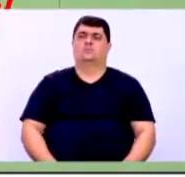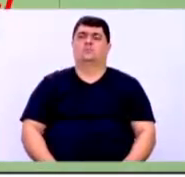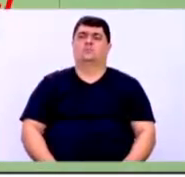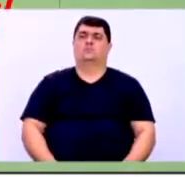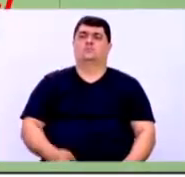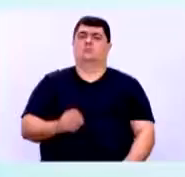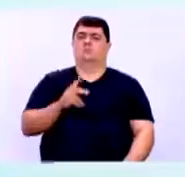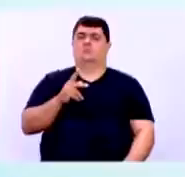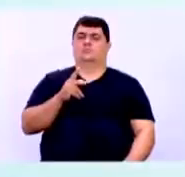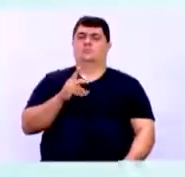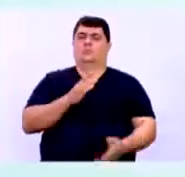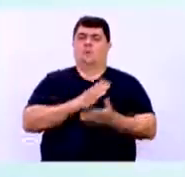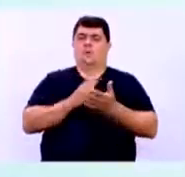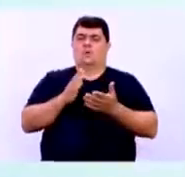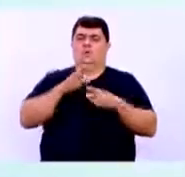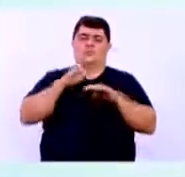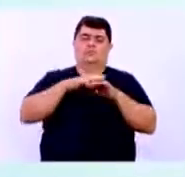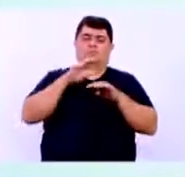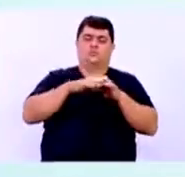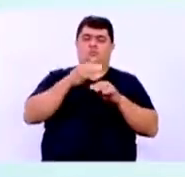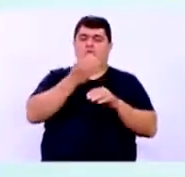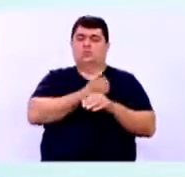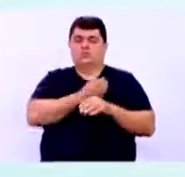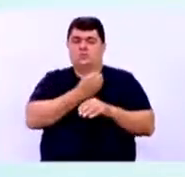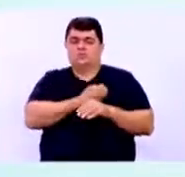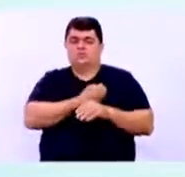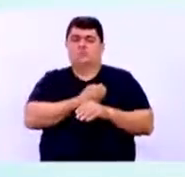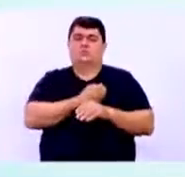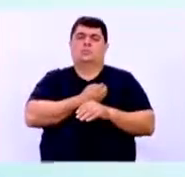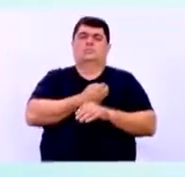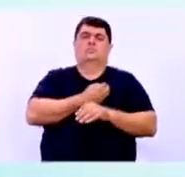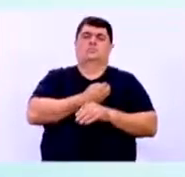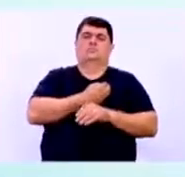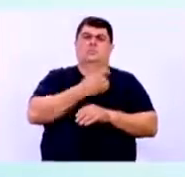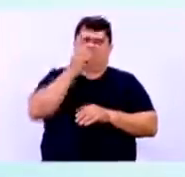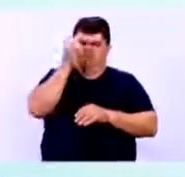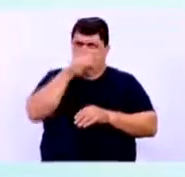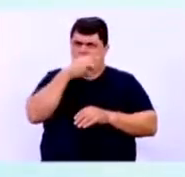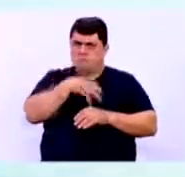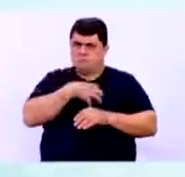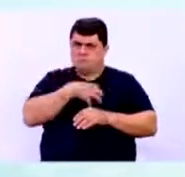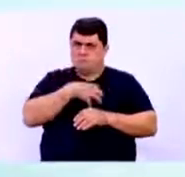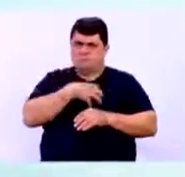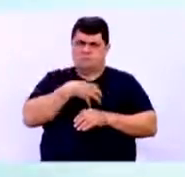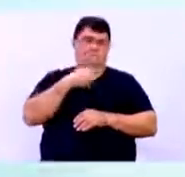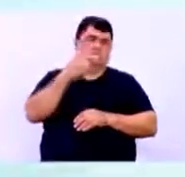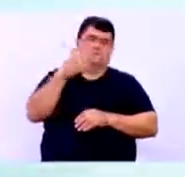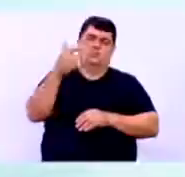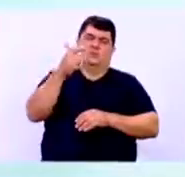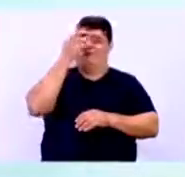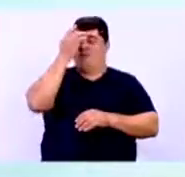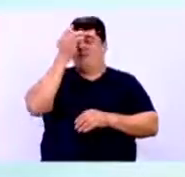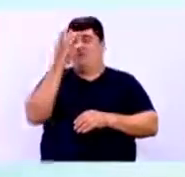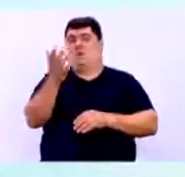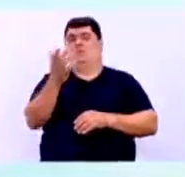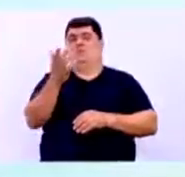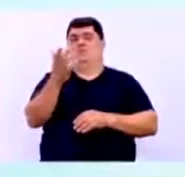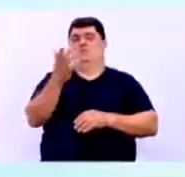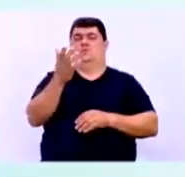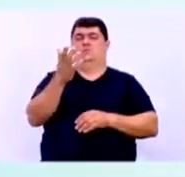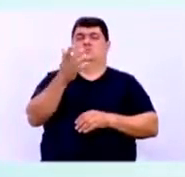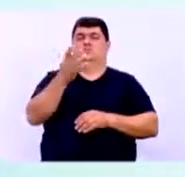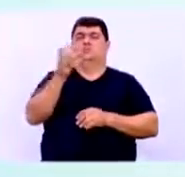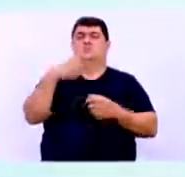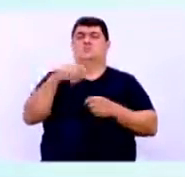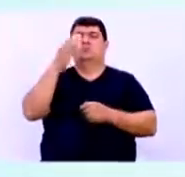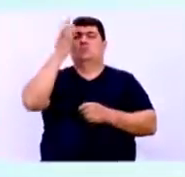Viu? Começamos a entrar em números, cálculos. Difícil? Não tem dificuldade. O que precisamos